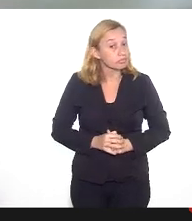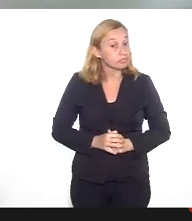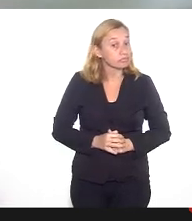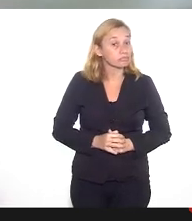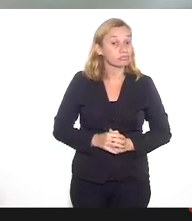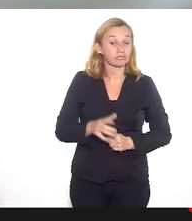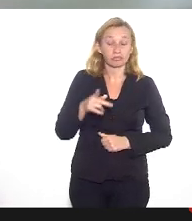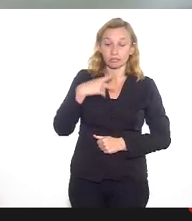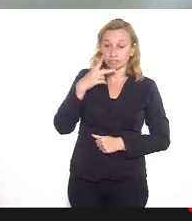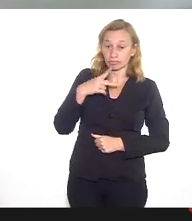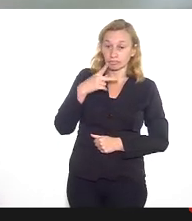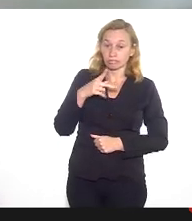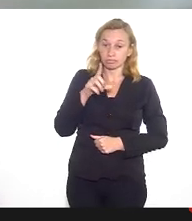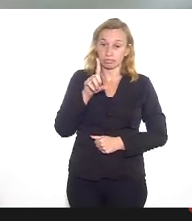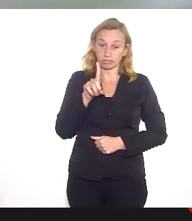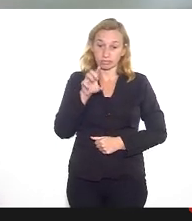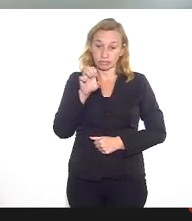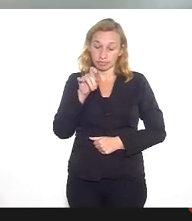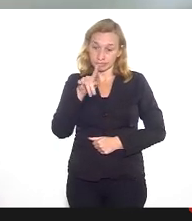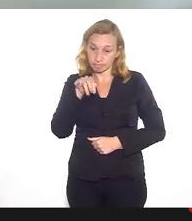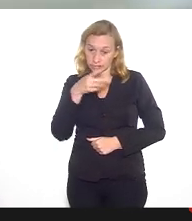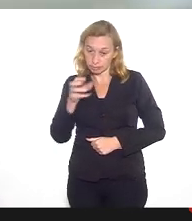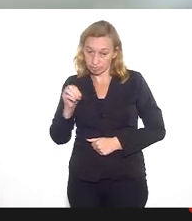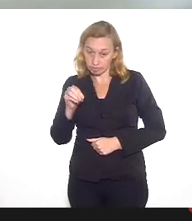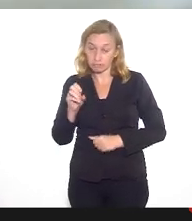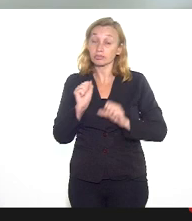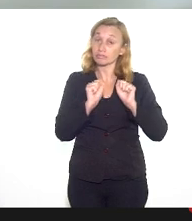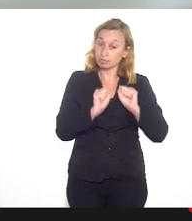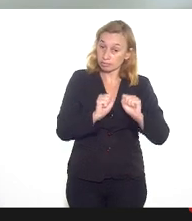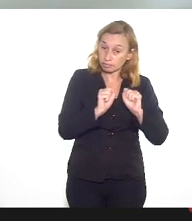Falei no item depreciação, poderia ter falado no